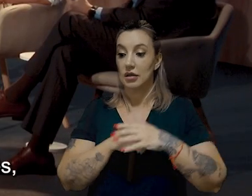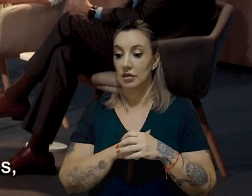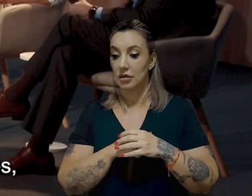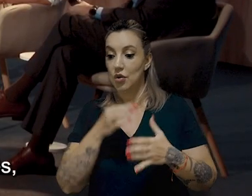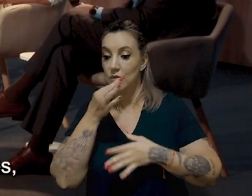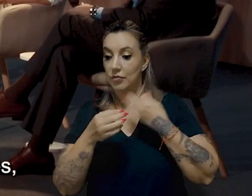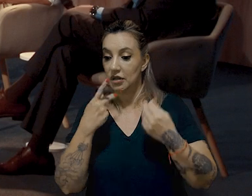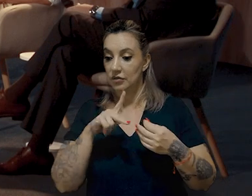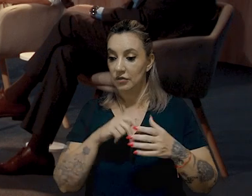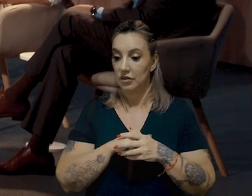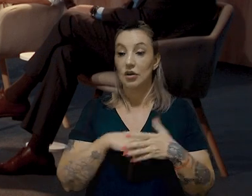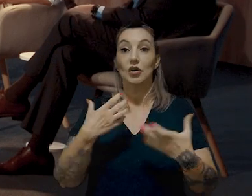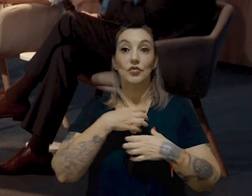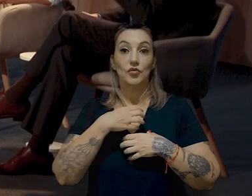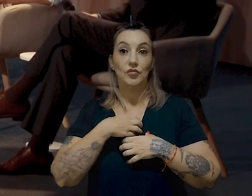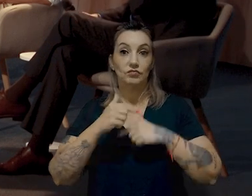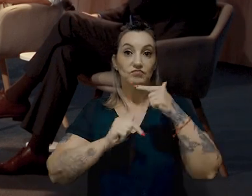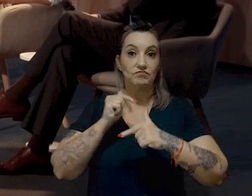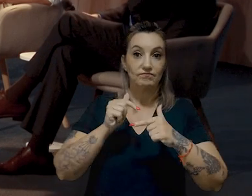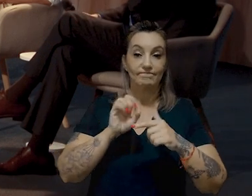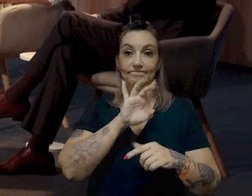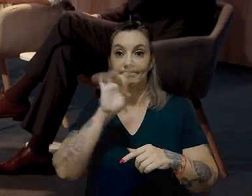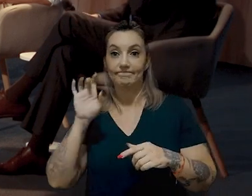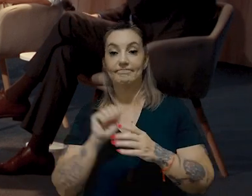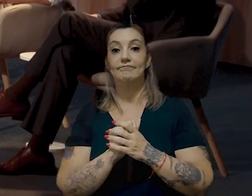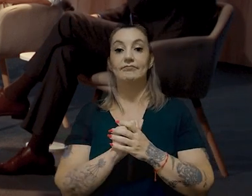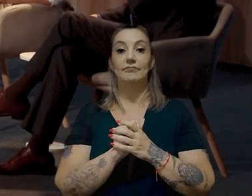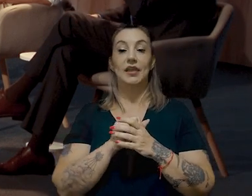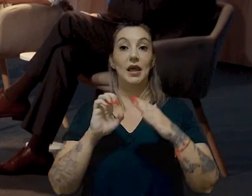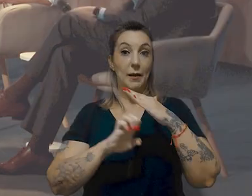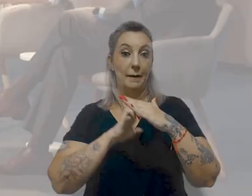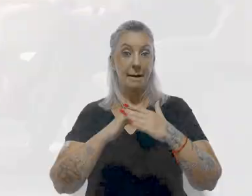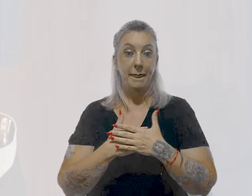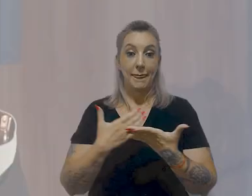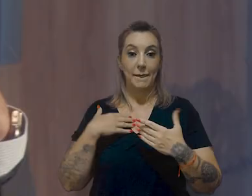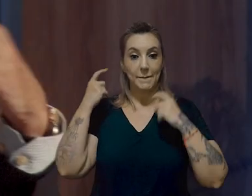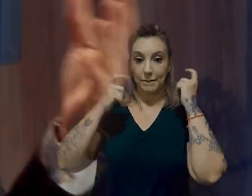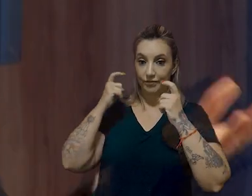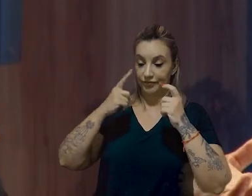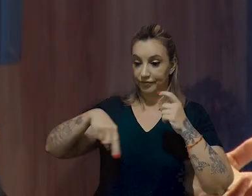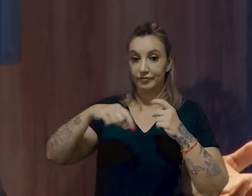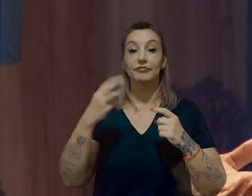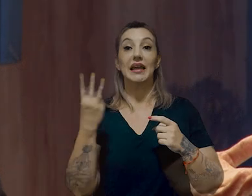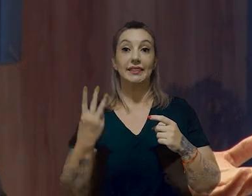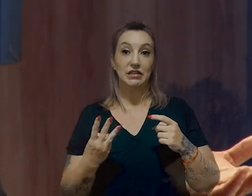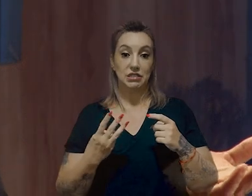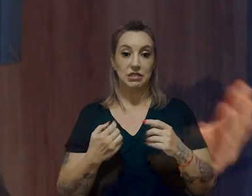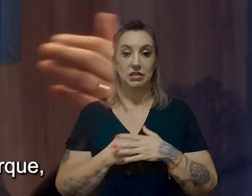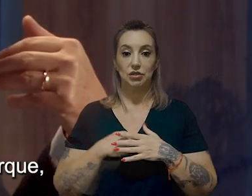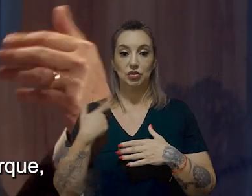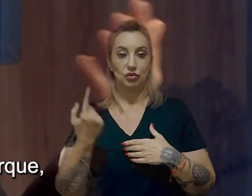na opinião de vocês na forma de atuação de cada uma das empresas ao A grande preocupação realmente é